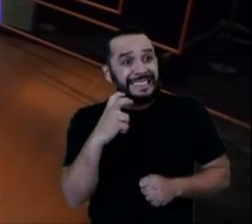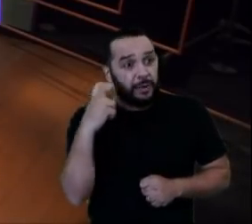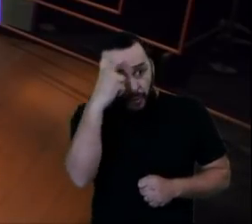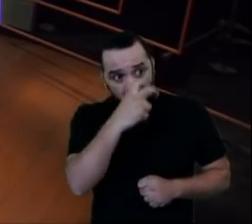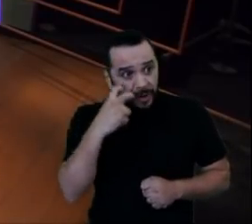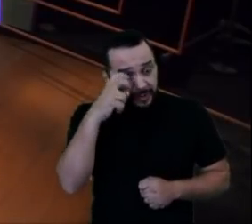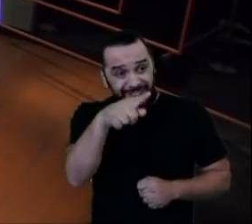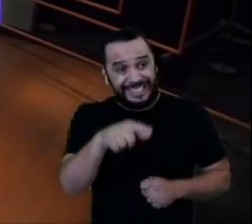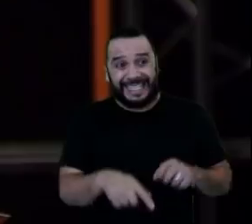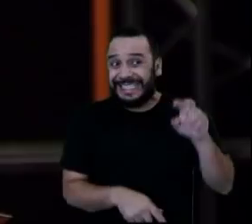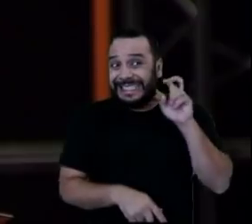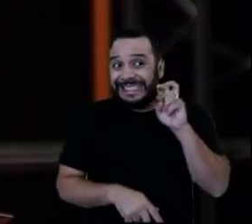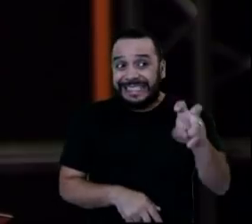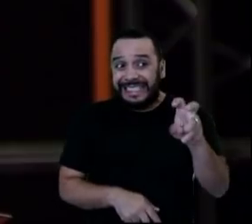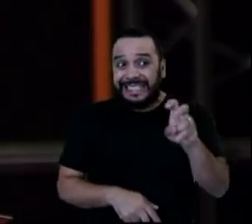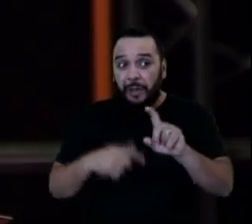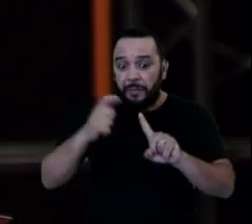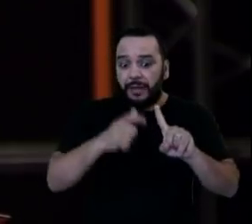amamos tanto.